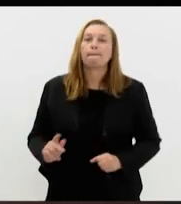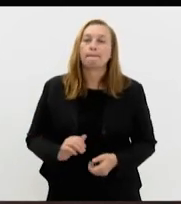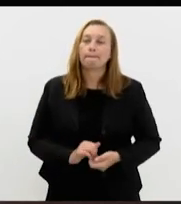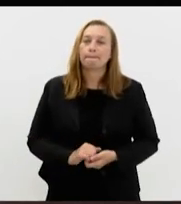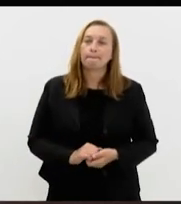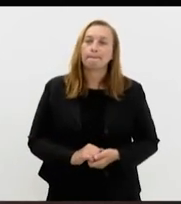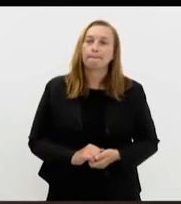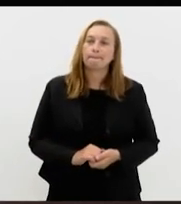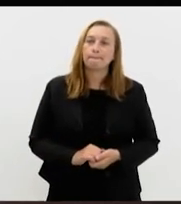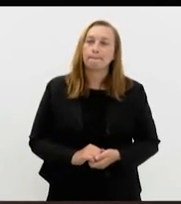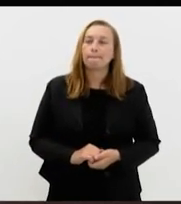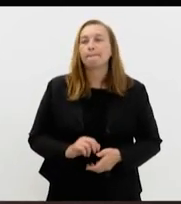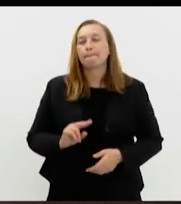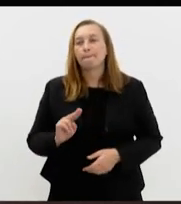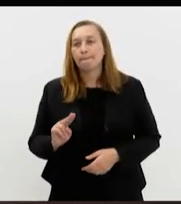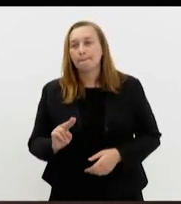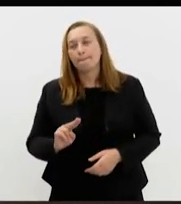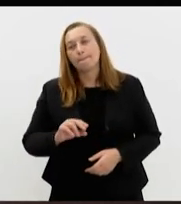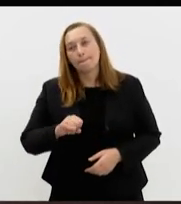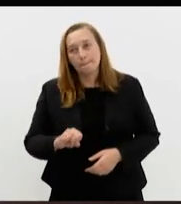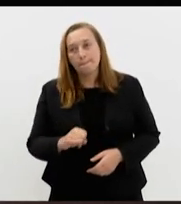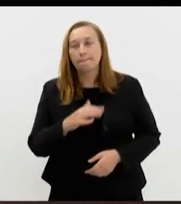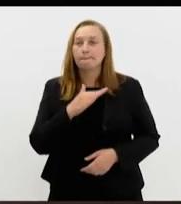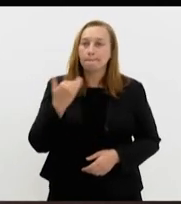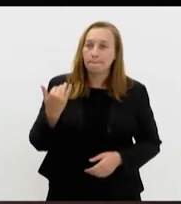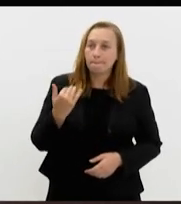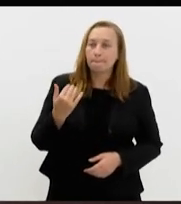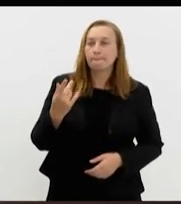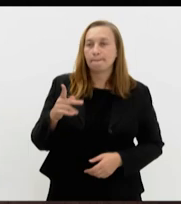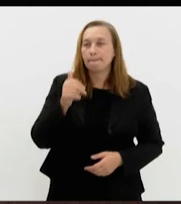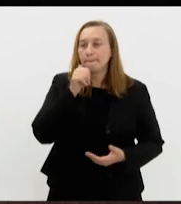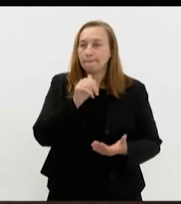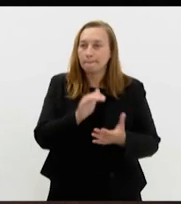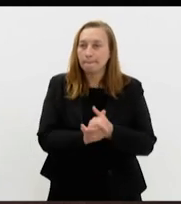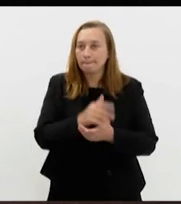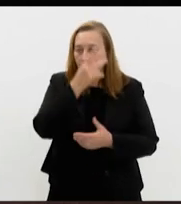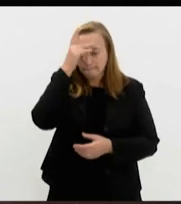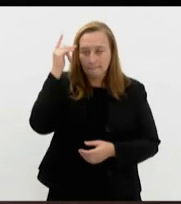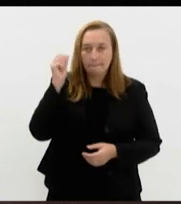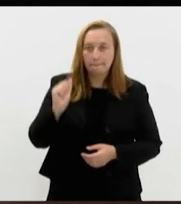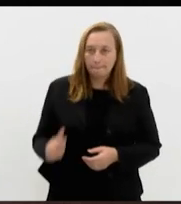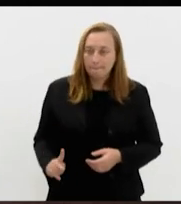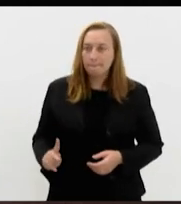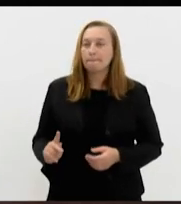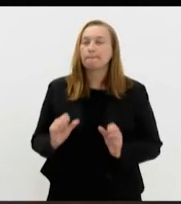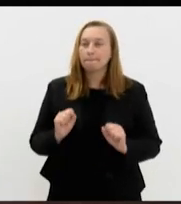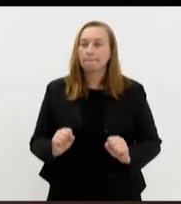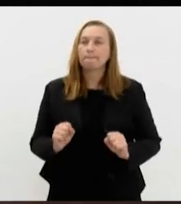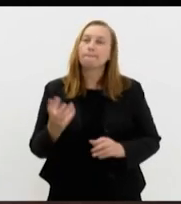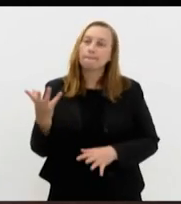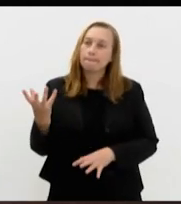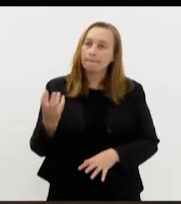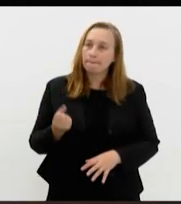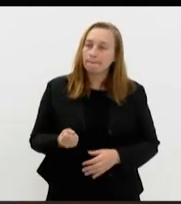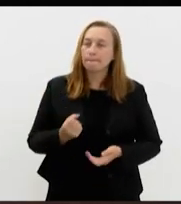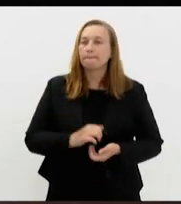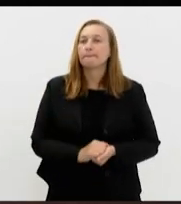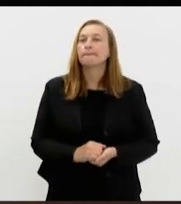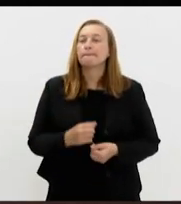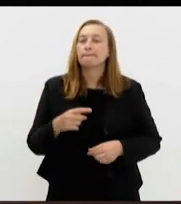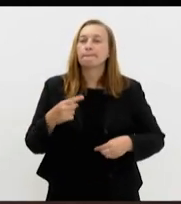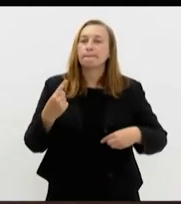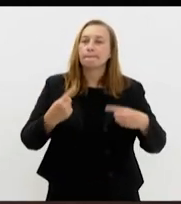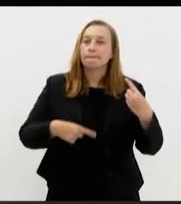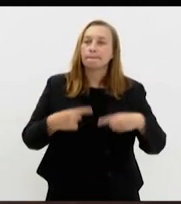sua pensionista o possa receber. Quando nós, lá atrás, em 2022, fizemos debate aqui sobre o